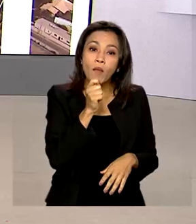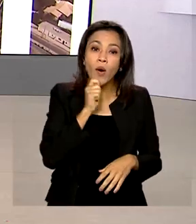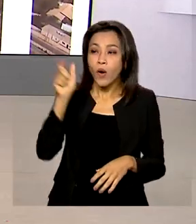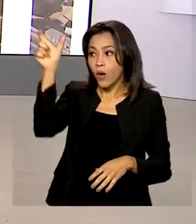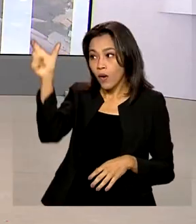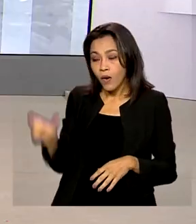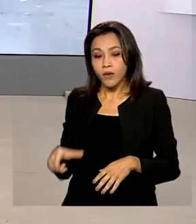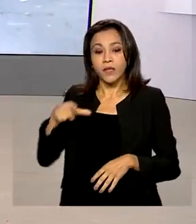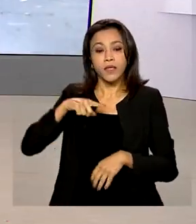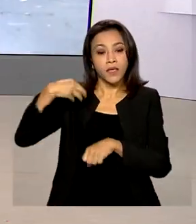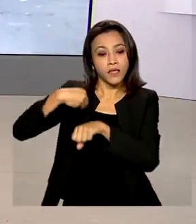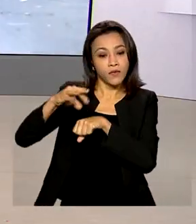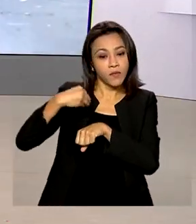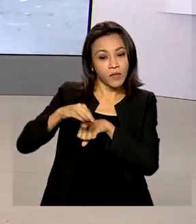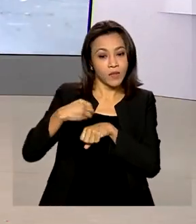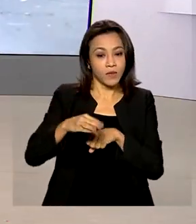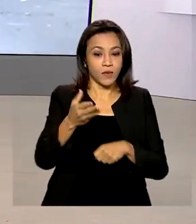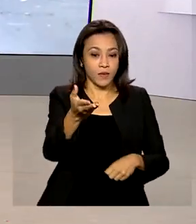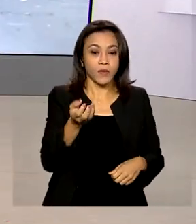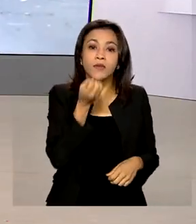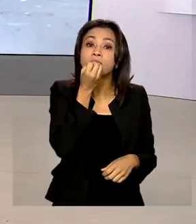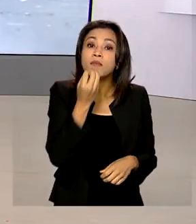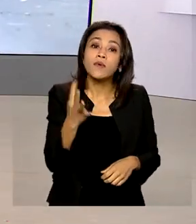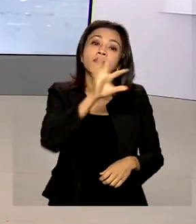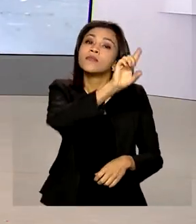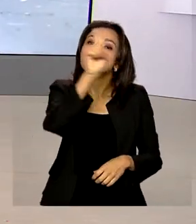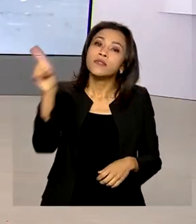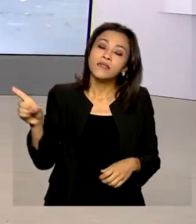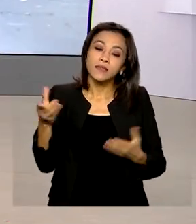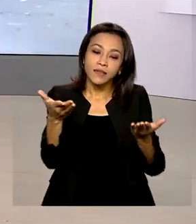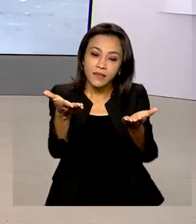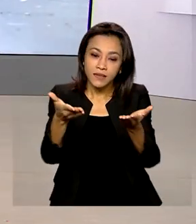as informações ao vivo pra gente. Bom dia, Márcia.